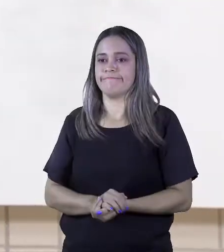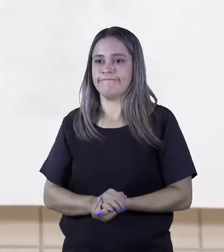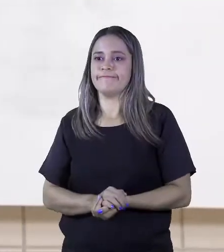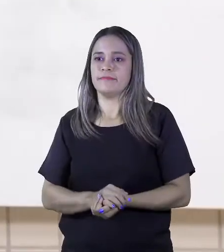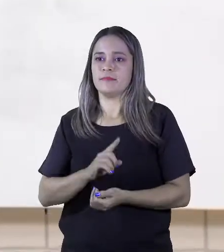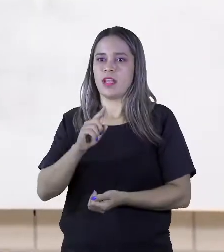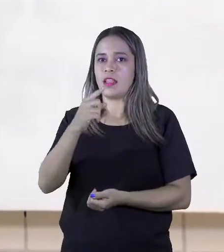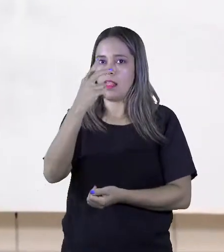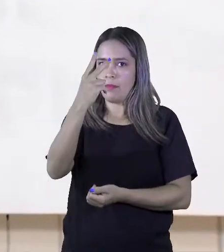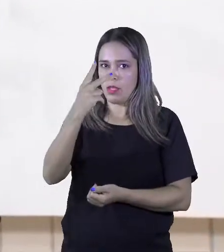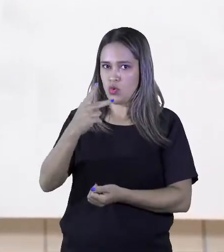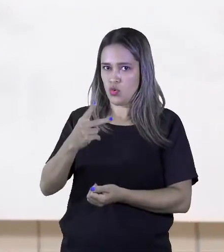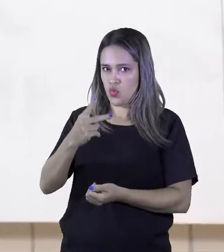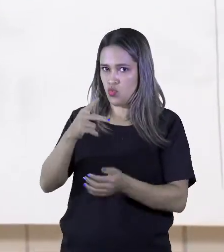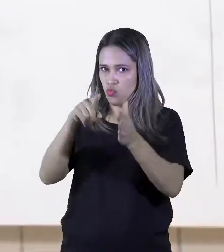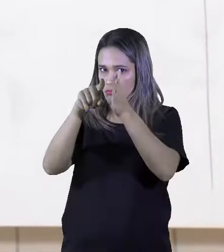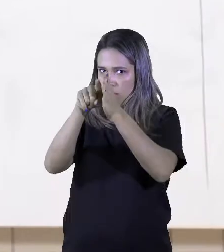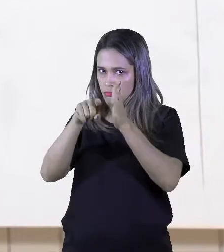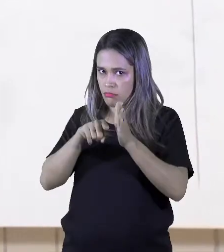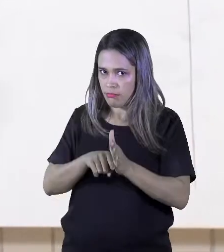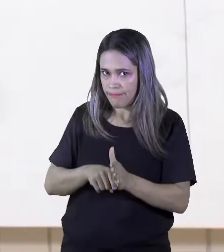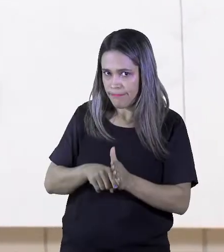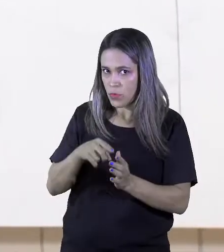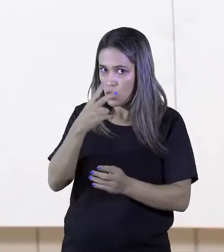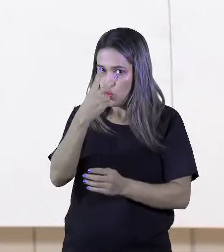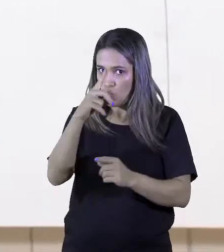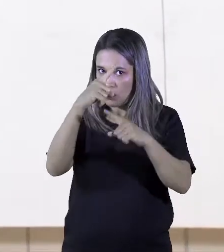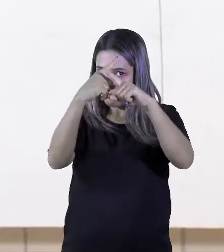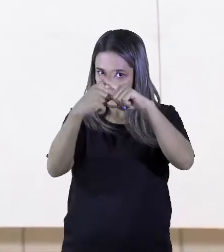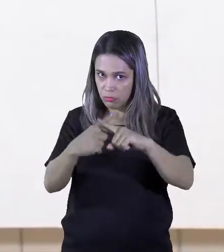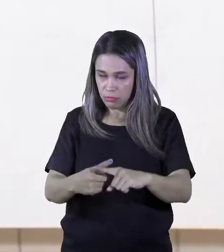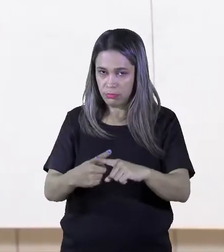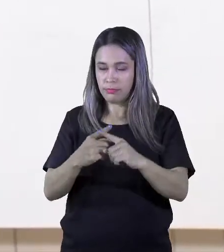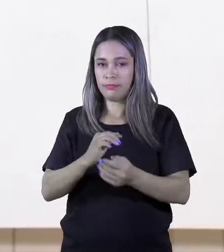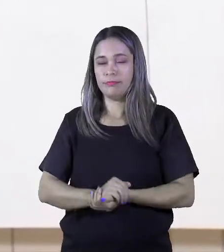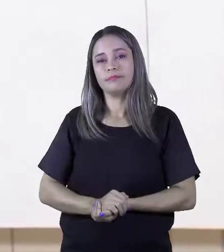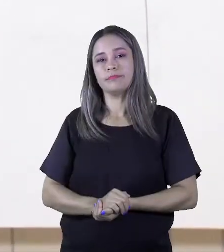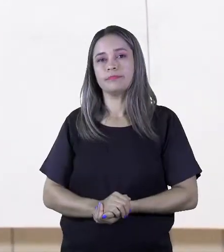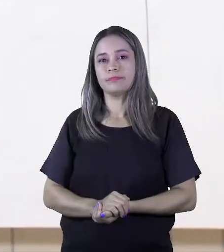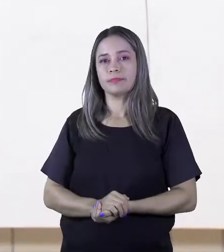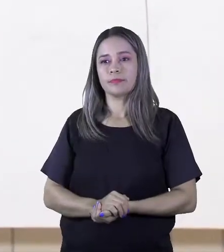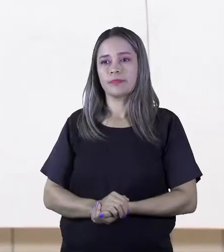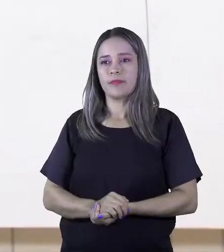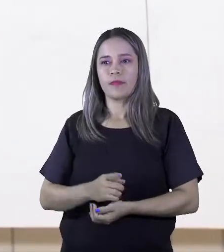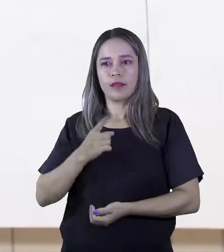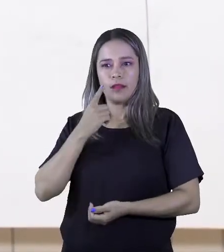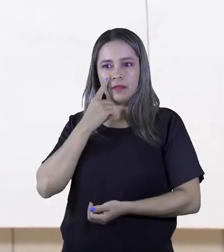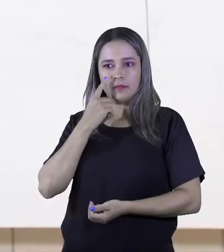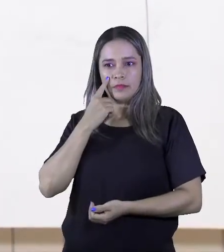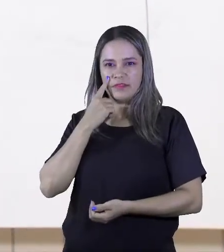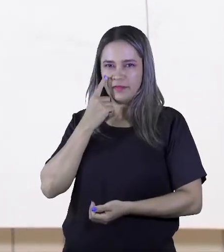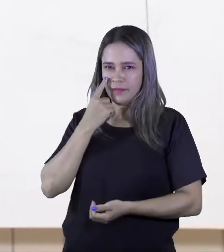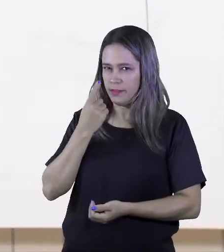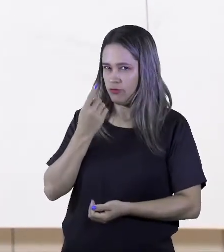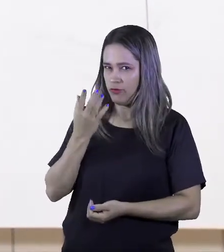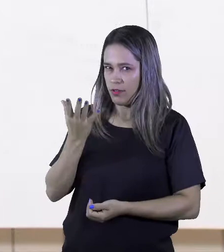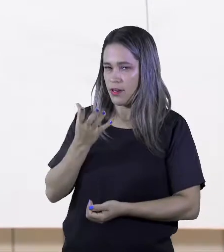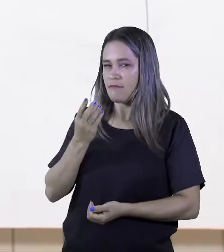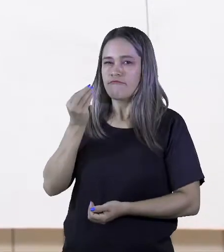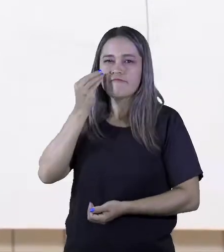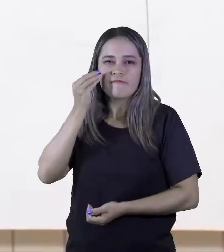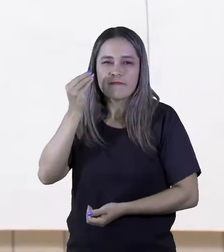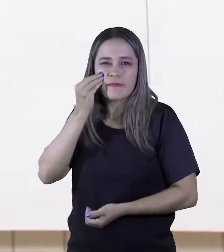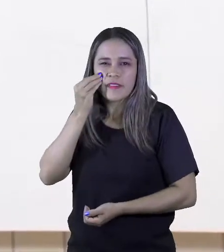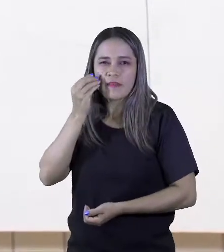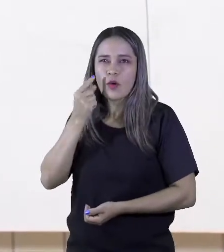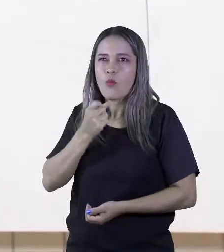mais dois problemas, mais duas multiplicações aqui. Vamos já de cara aqui, então, tentar ver